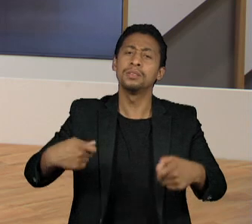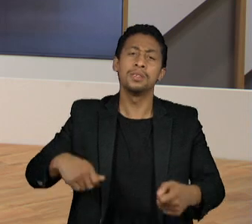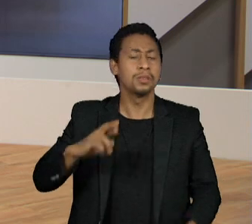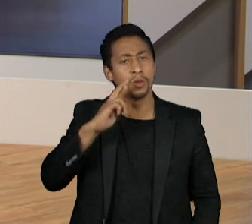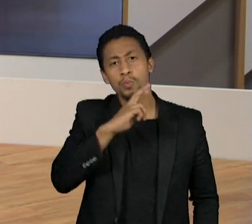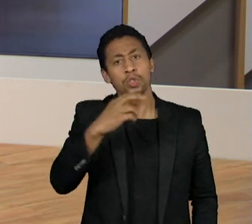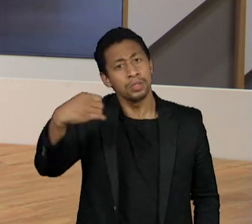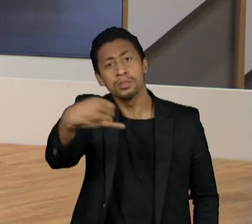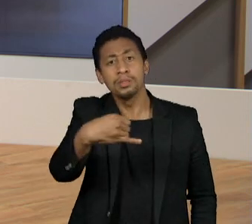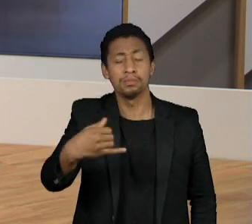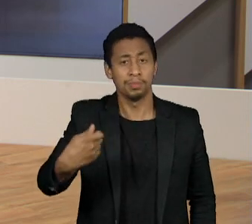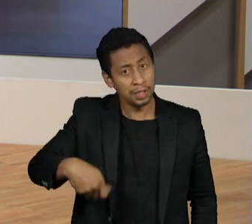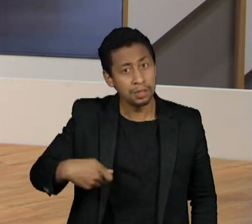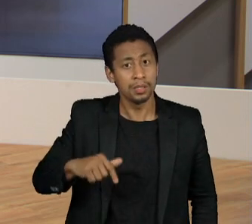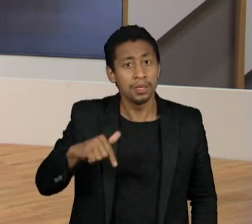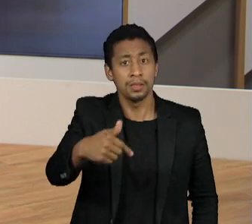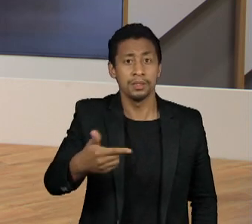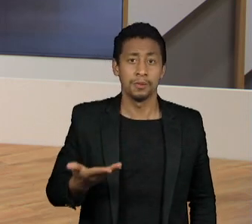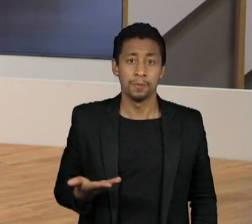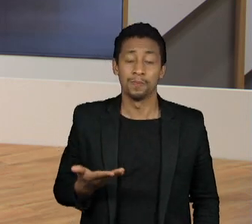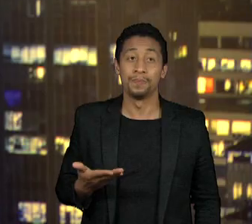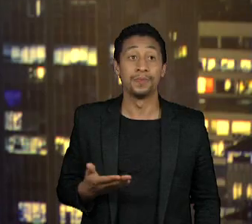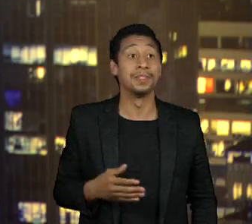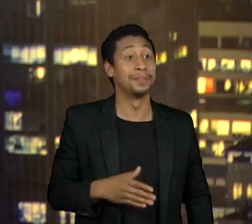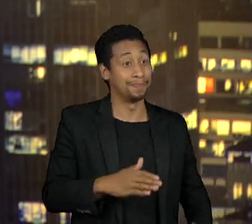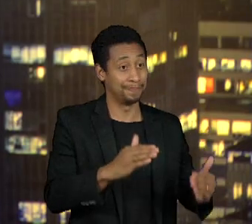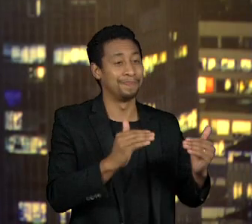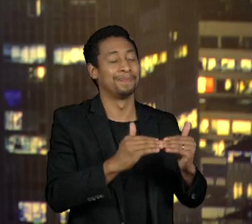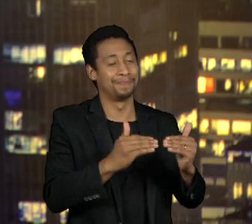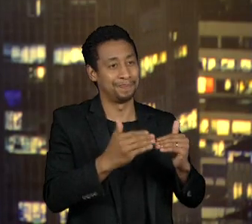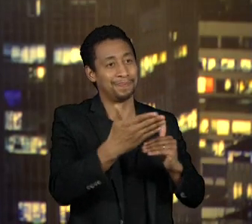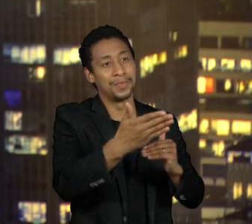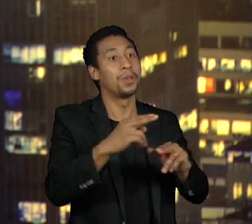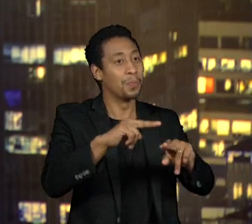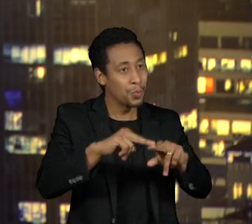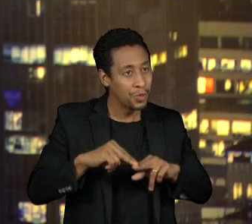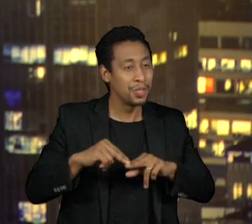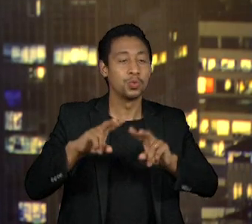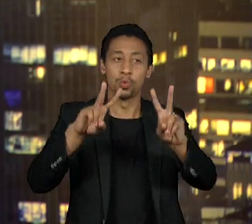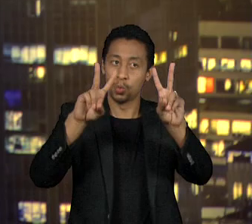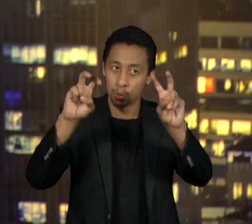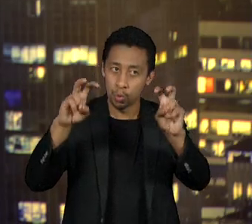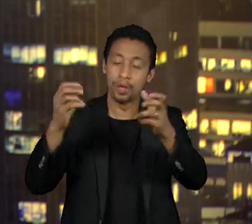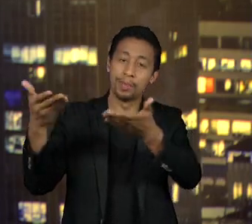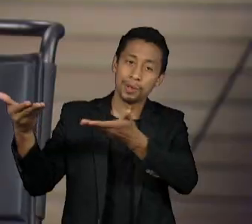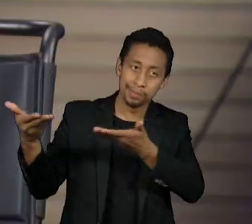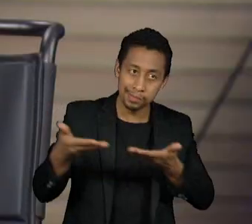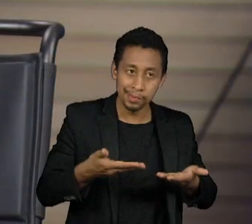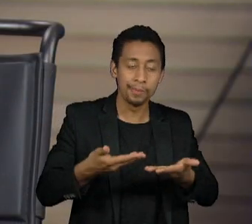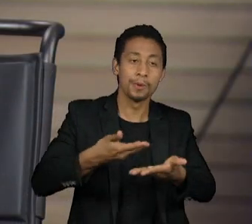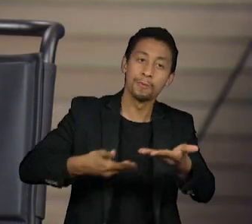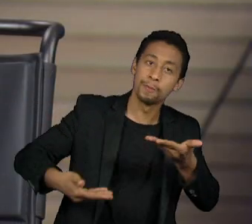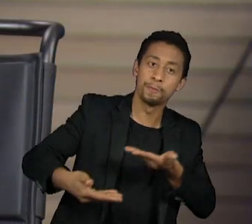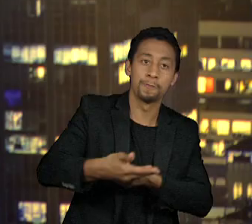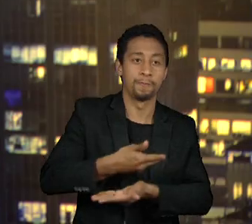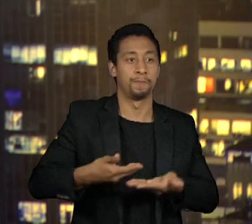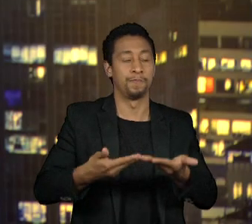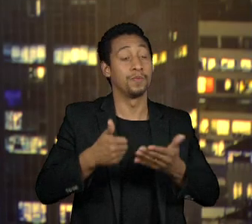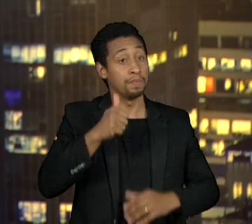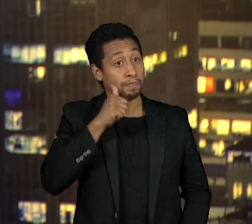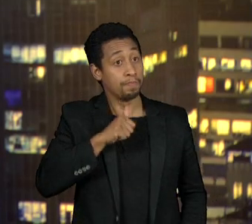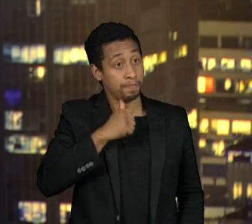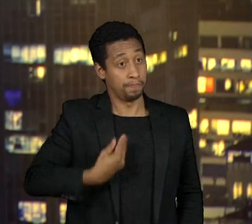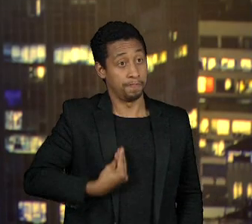fazer. Com certeza, né? Por isso que a gente insiste em trazer esse tema sempre, não é, Viviana? Agora, a questão é